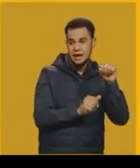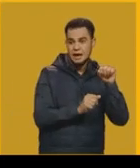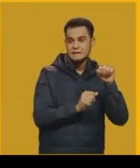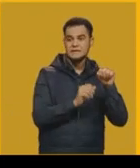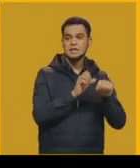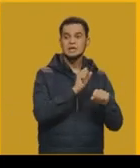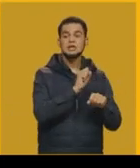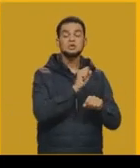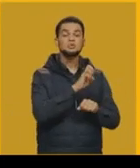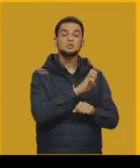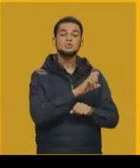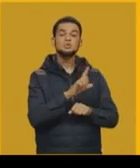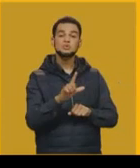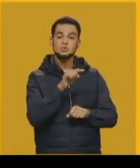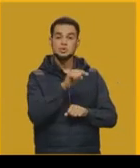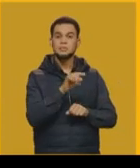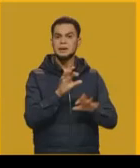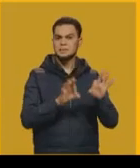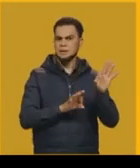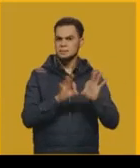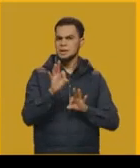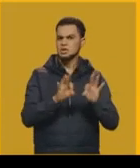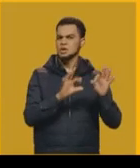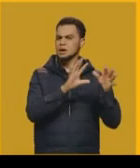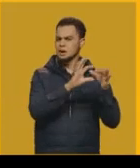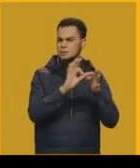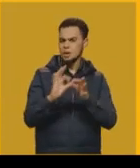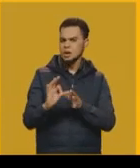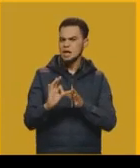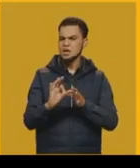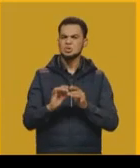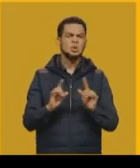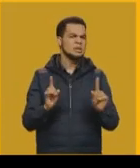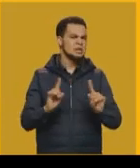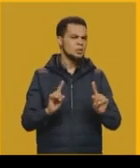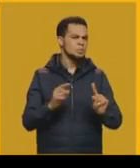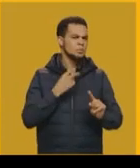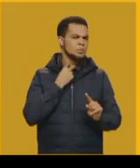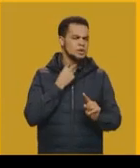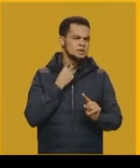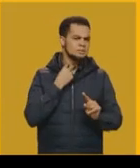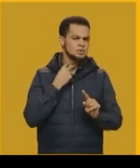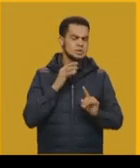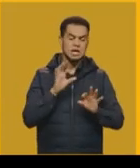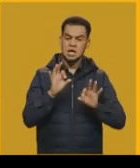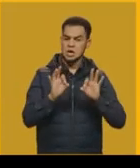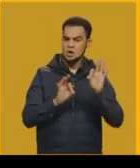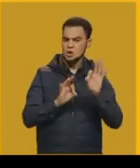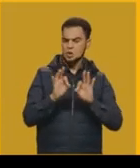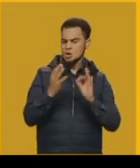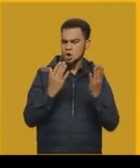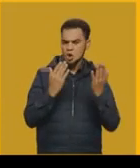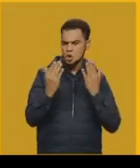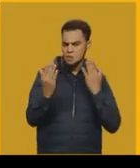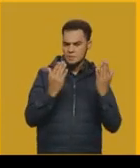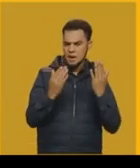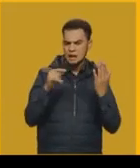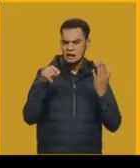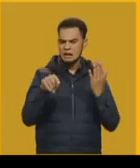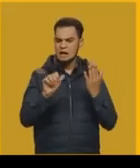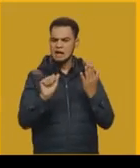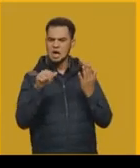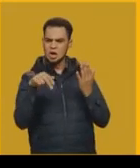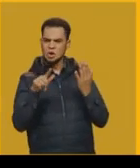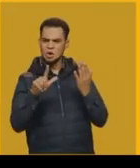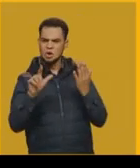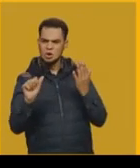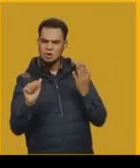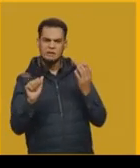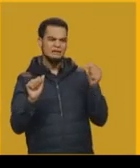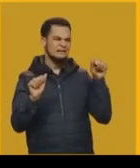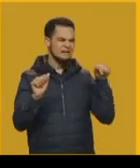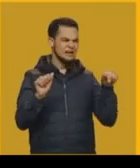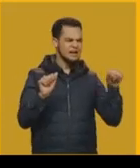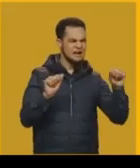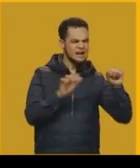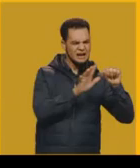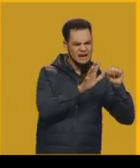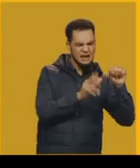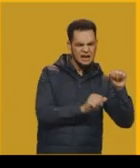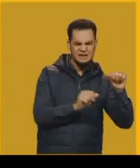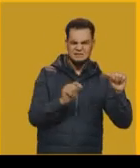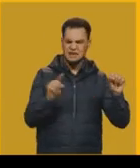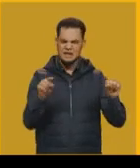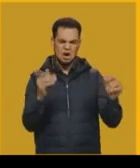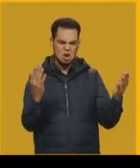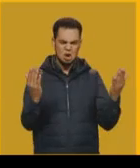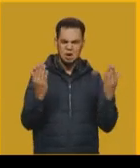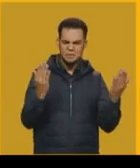Mundial. Não podemos comparar a organização e a segurança de Angola e África do Sul só porque os dois países estão na